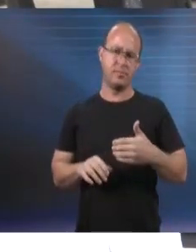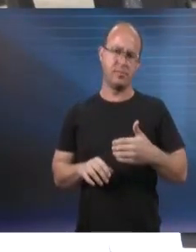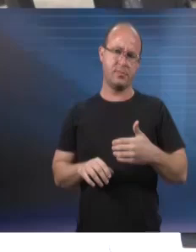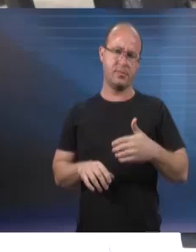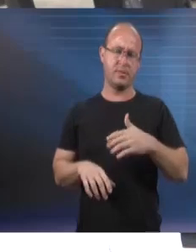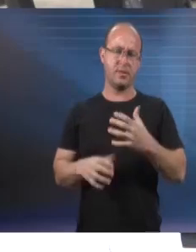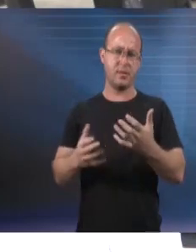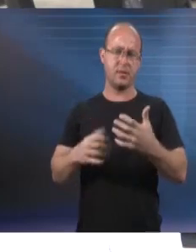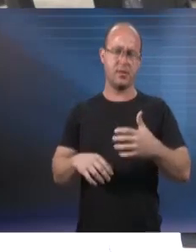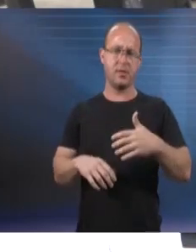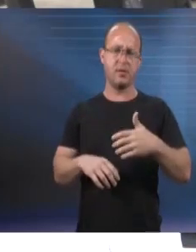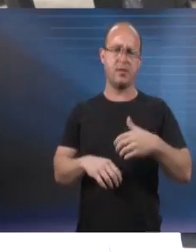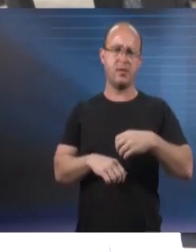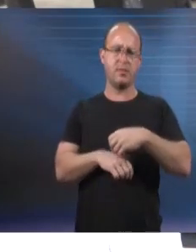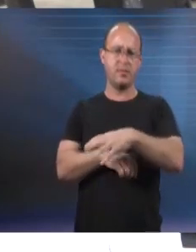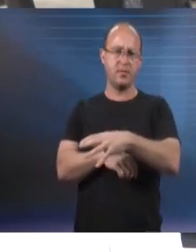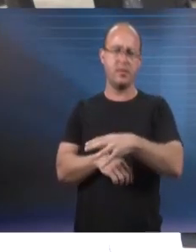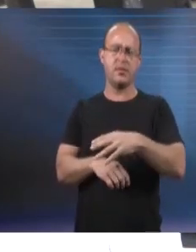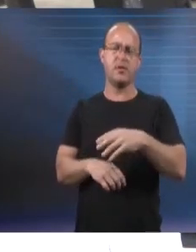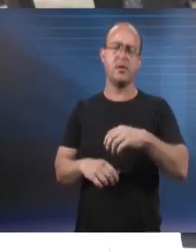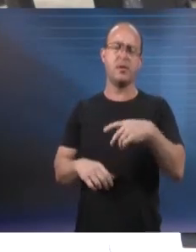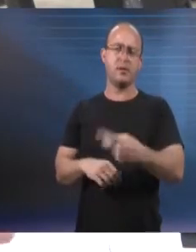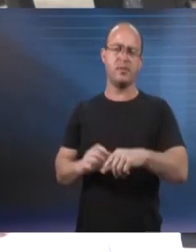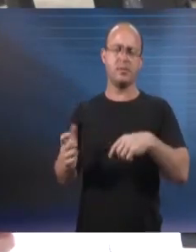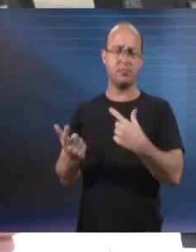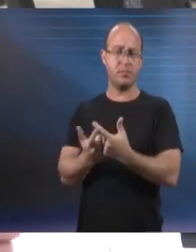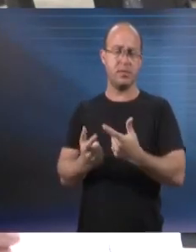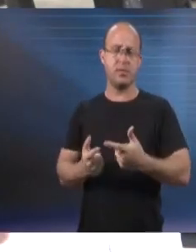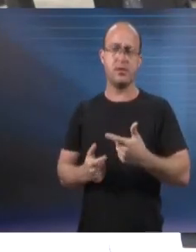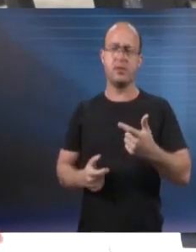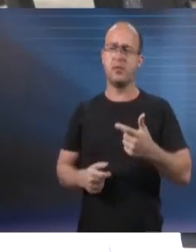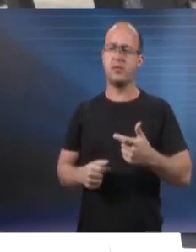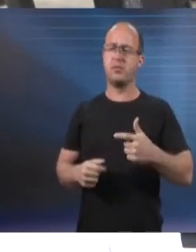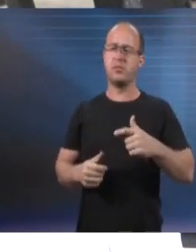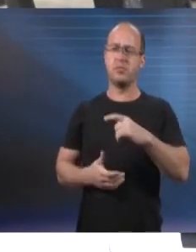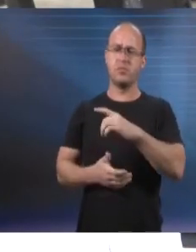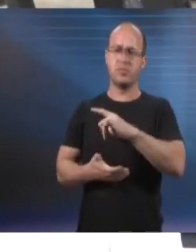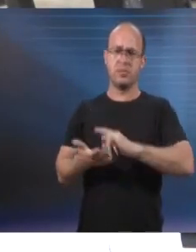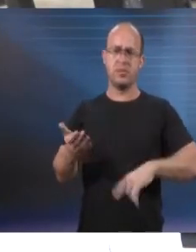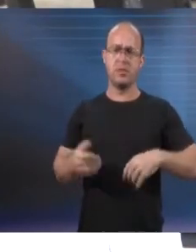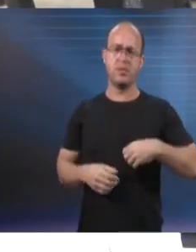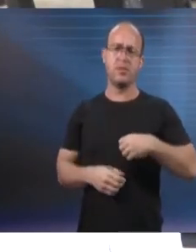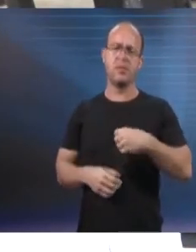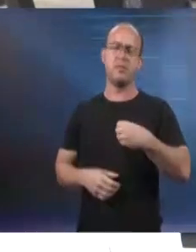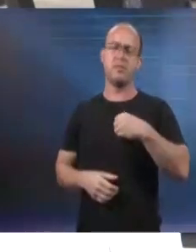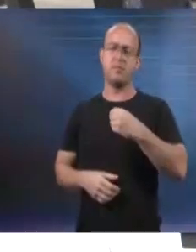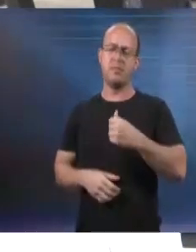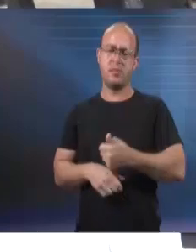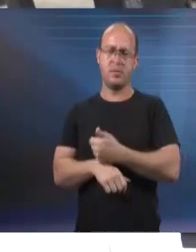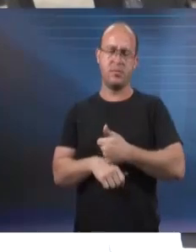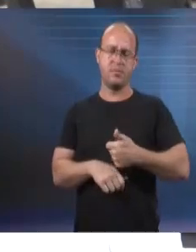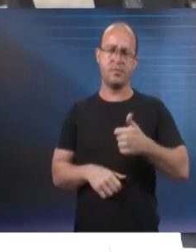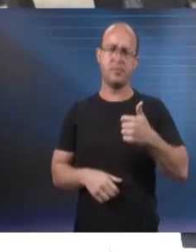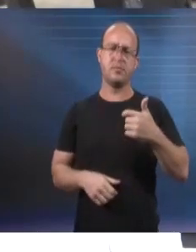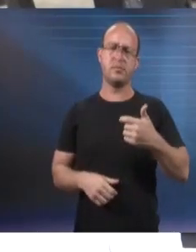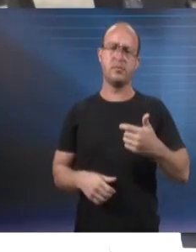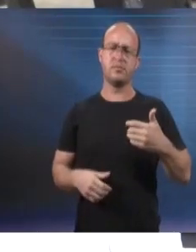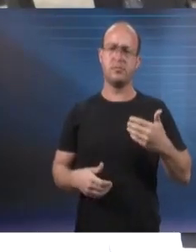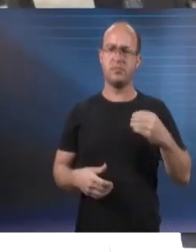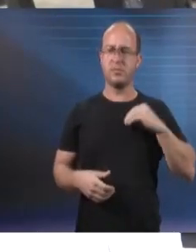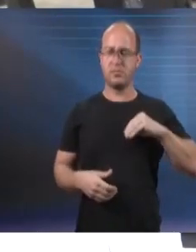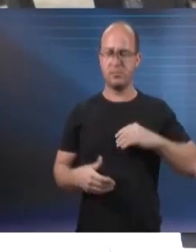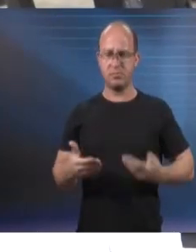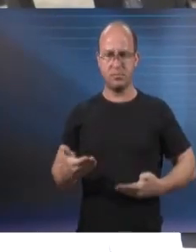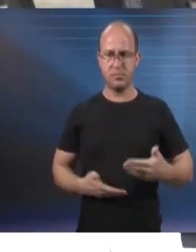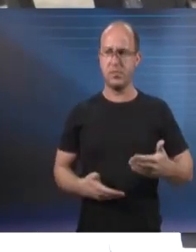casa, proposta de melhoria salarial aos servidores, condicionando isso ao aumento da alíquota do ICMS. Essa casa já se